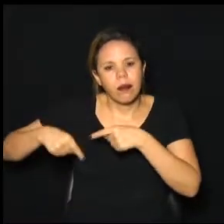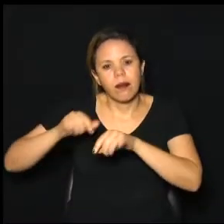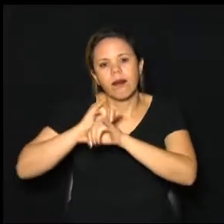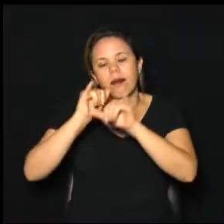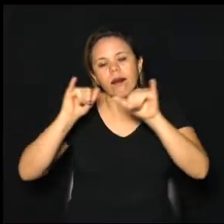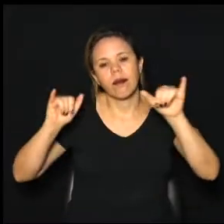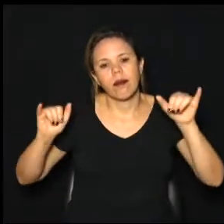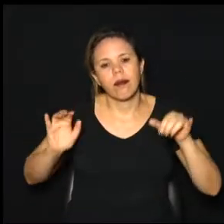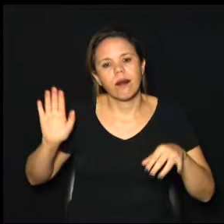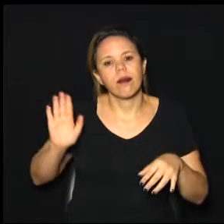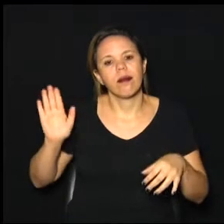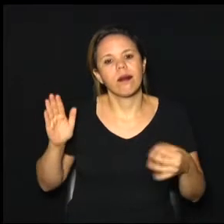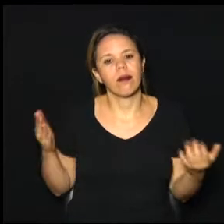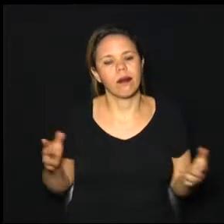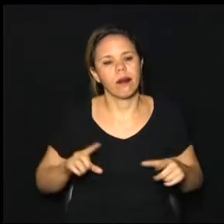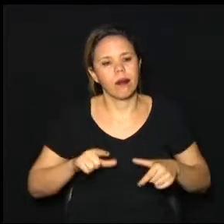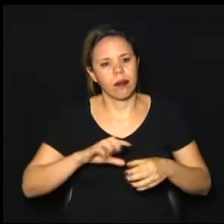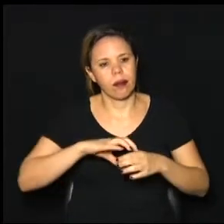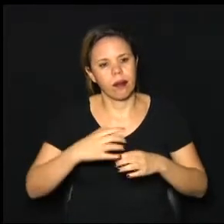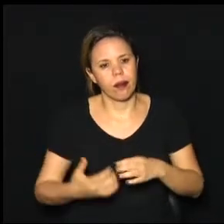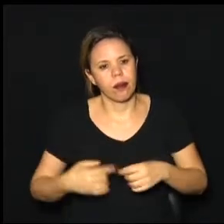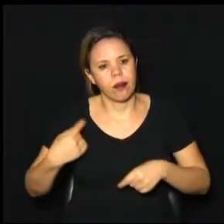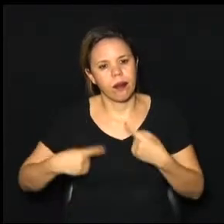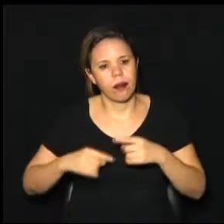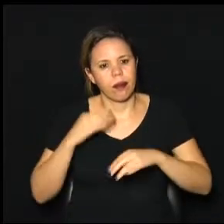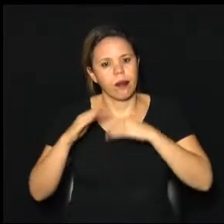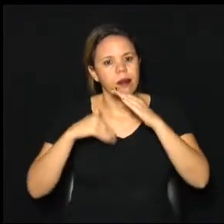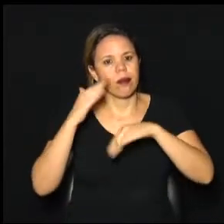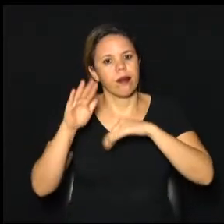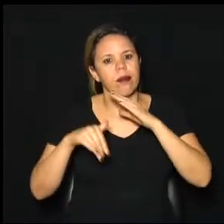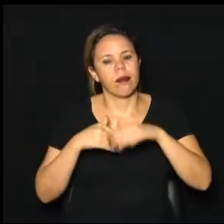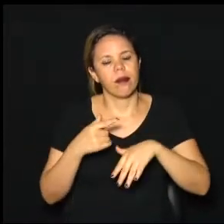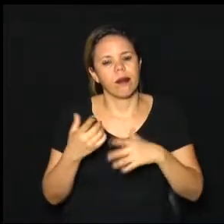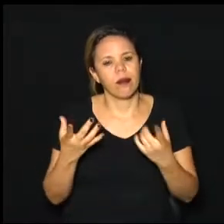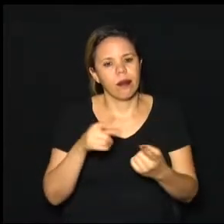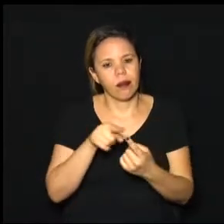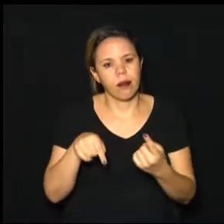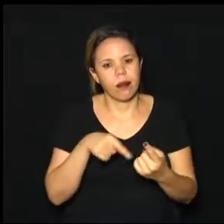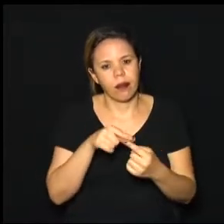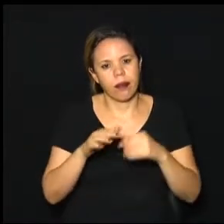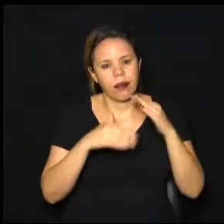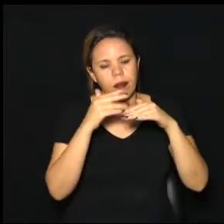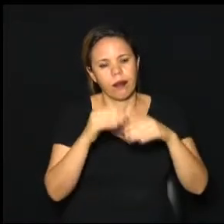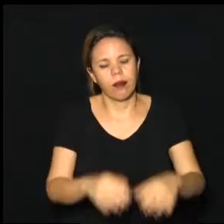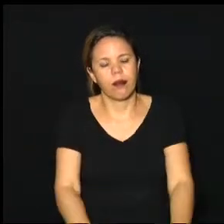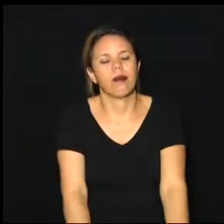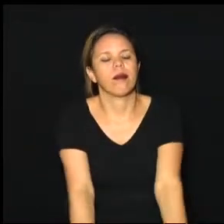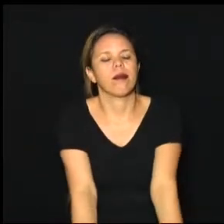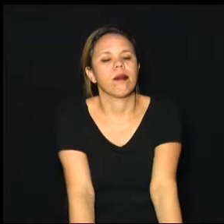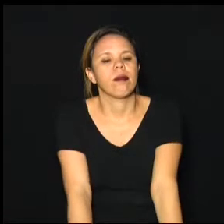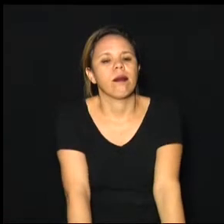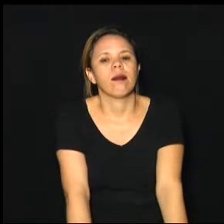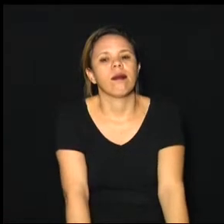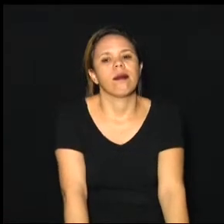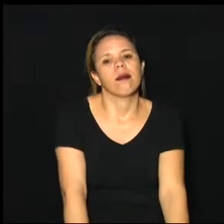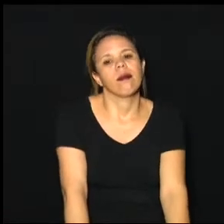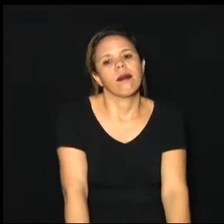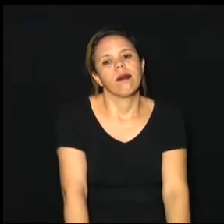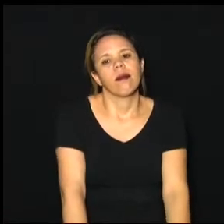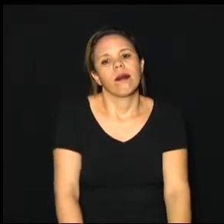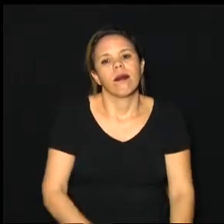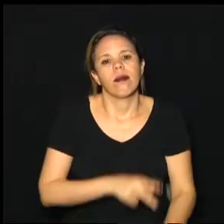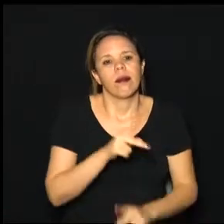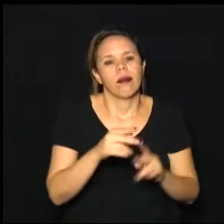da pré-candidatura, das ações políticas desenvolvidas e da que se pretende desenvolver. Então, tem gente que manda, às vezes, e-mail